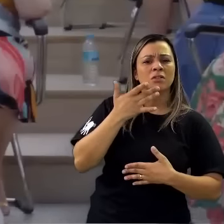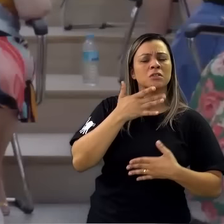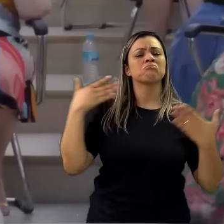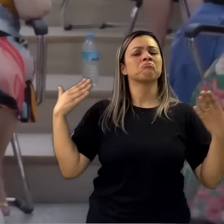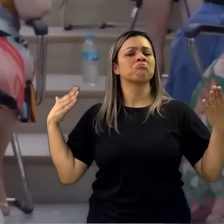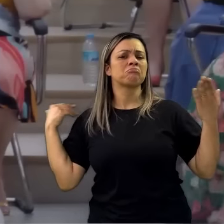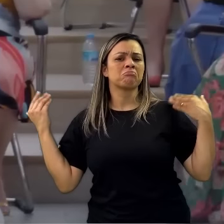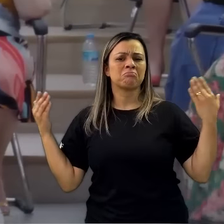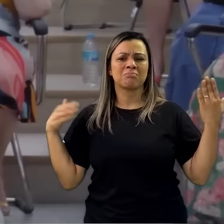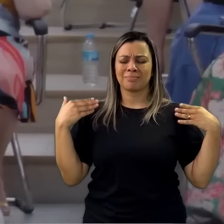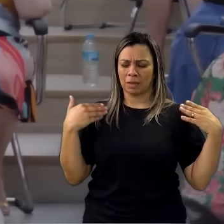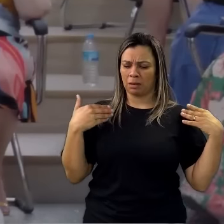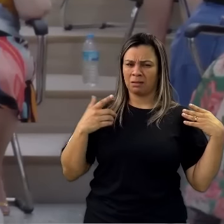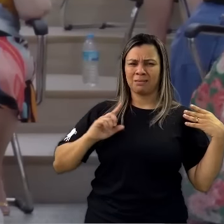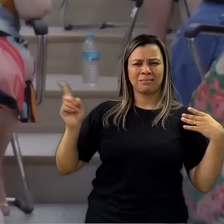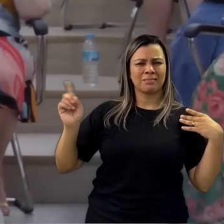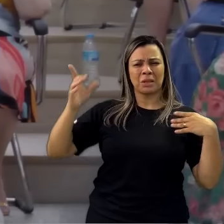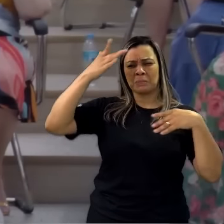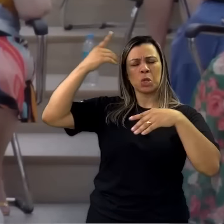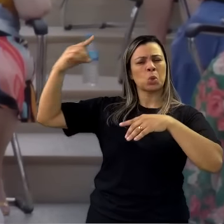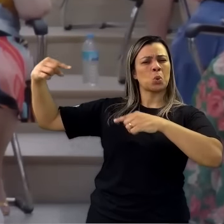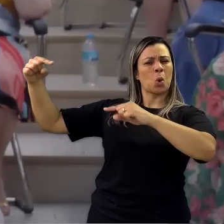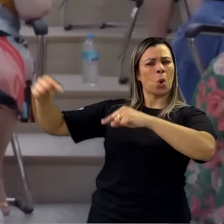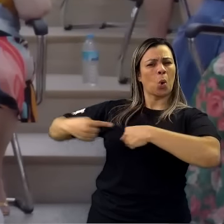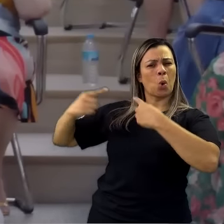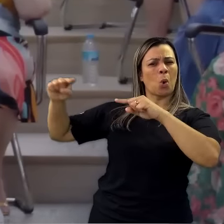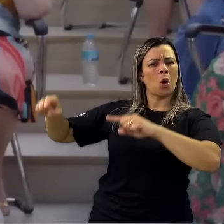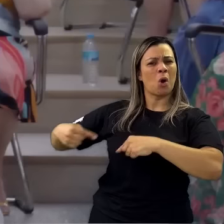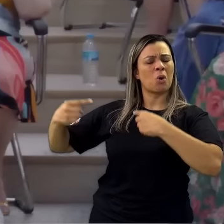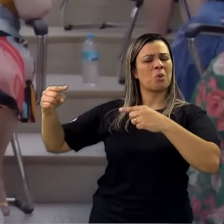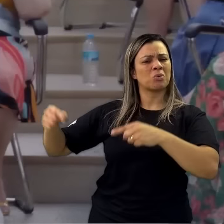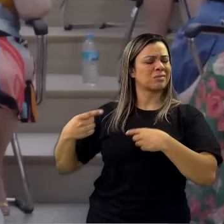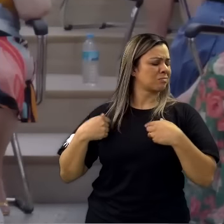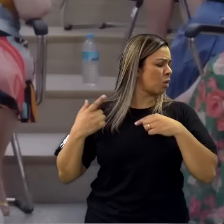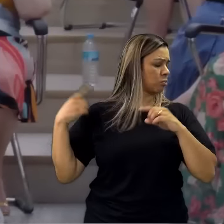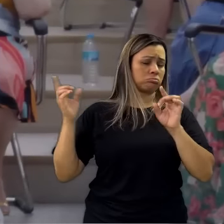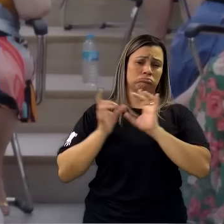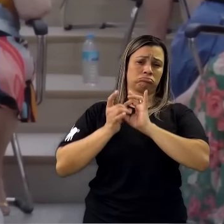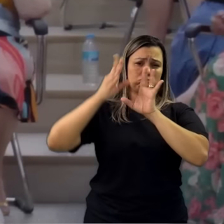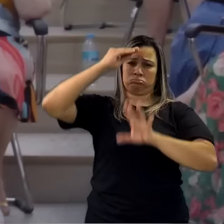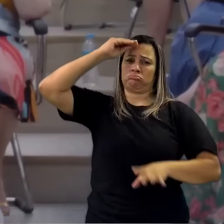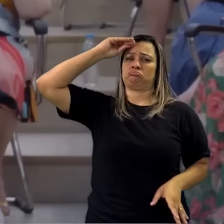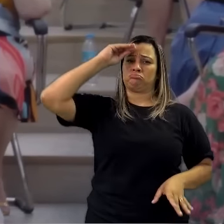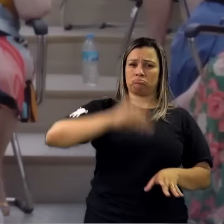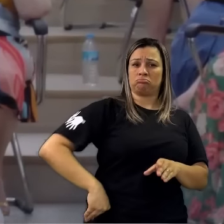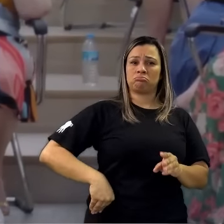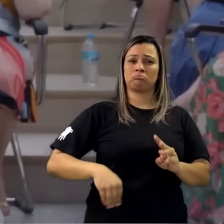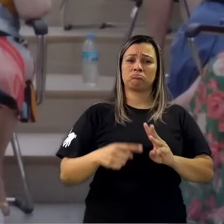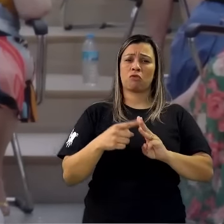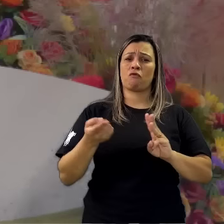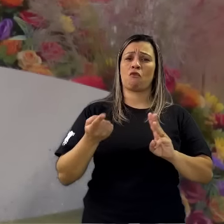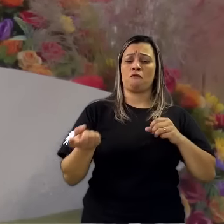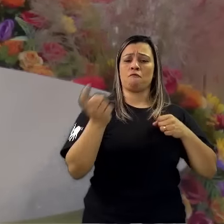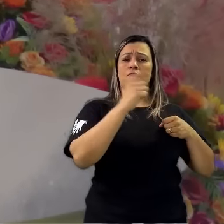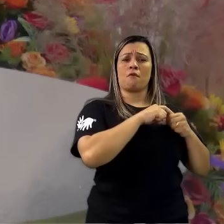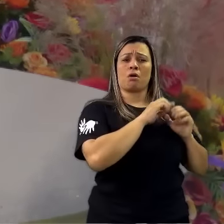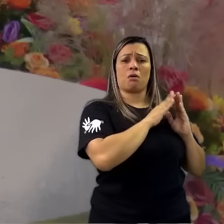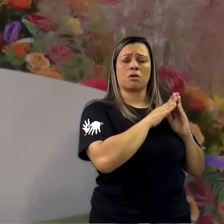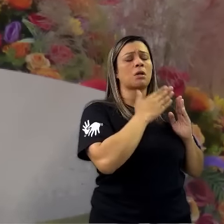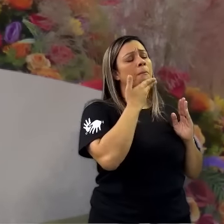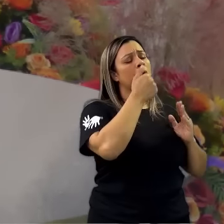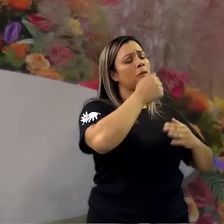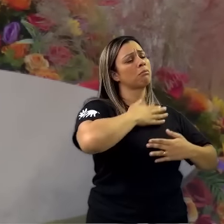negócio de gente fica me cortando pelas costas enquanto o irmão tá pregando o outro falando mal pelas costas eu tô fora disso aqui você vai fazer o quê João Marcos eu vou voltar para casa é